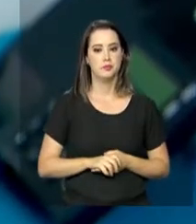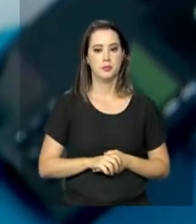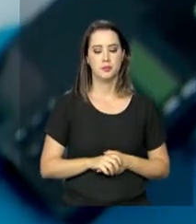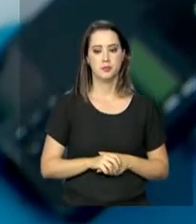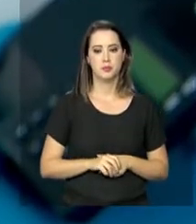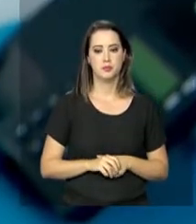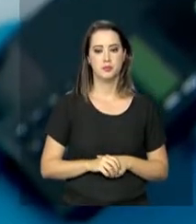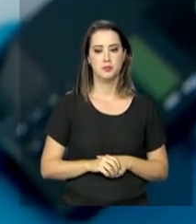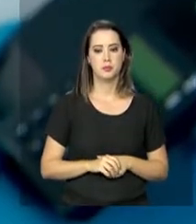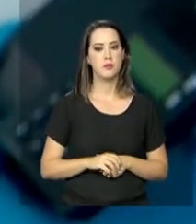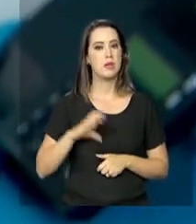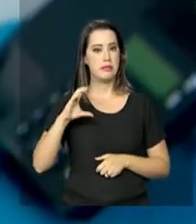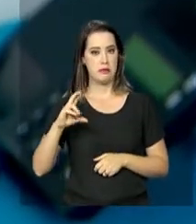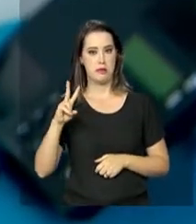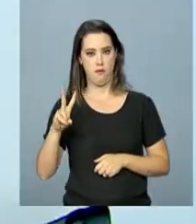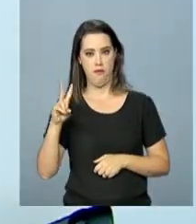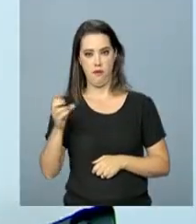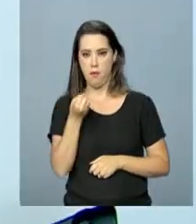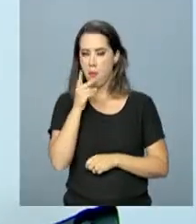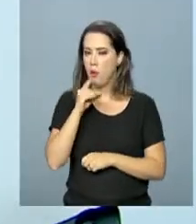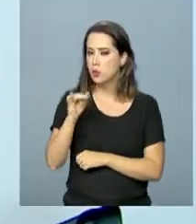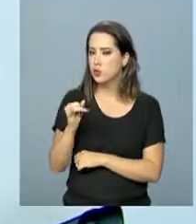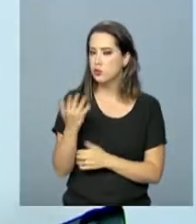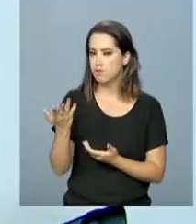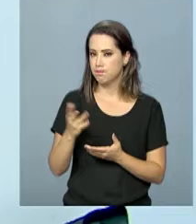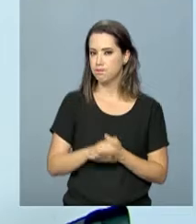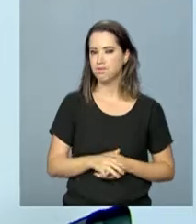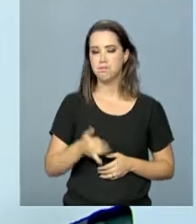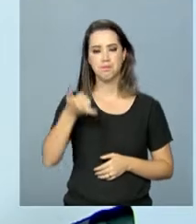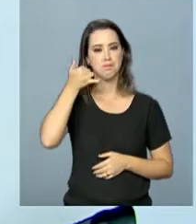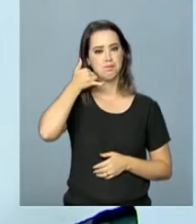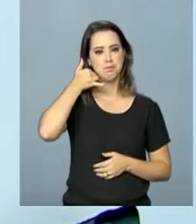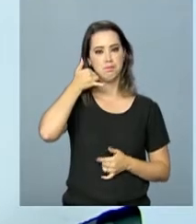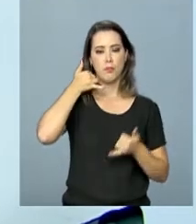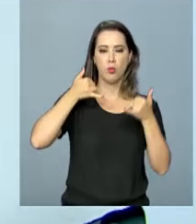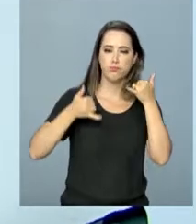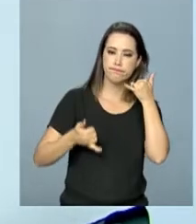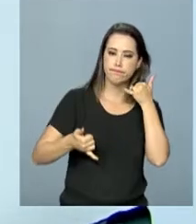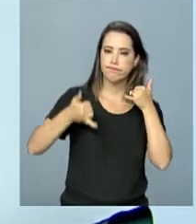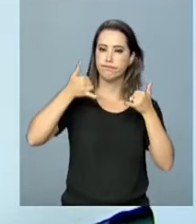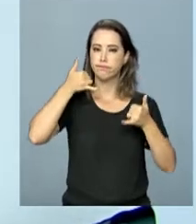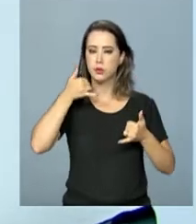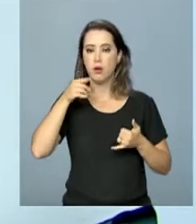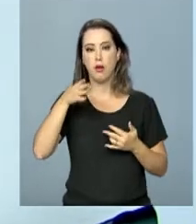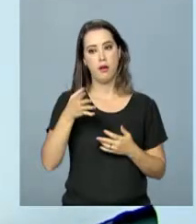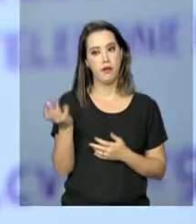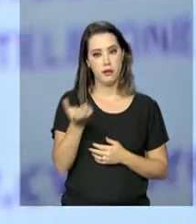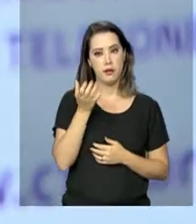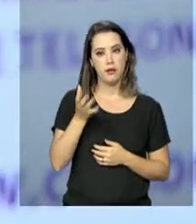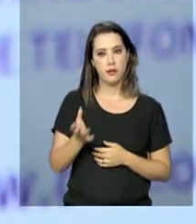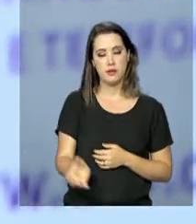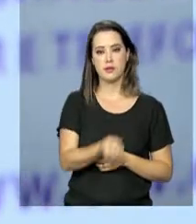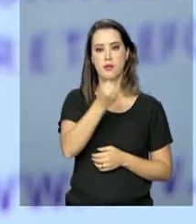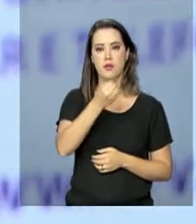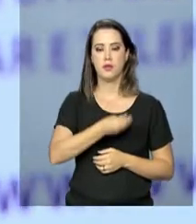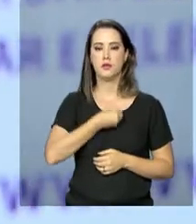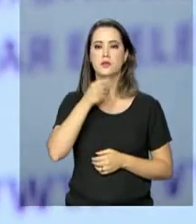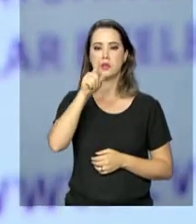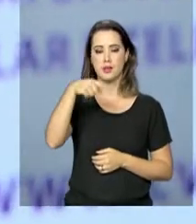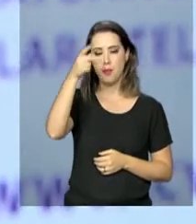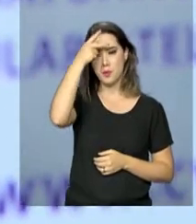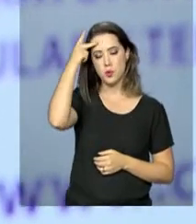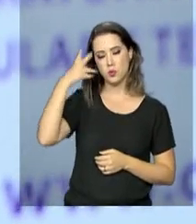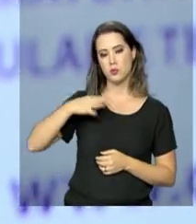você vive num dia assim atendendo a ligações leila tenta salvar vidas ela é uma das voluntárias